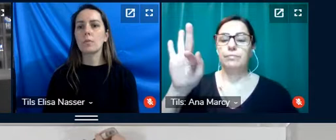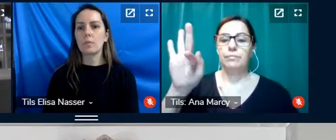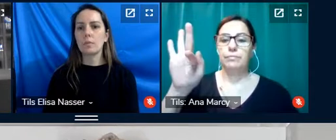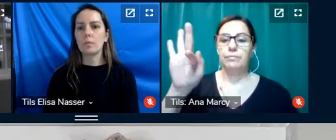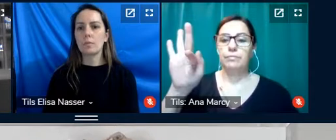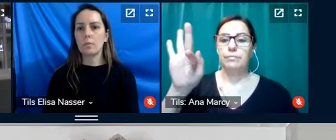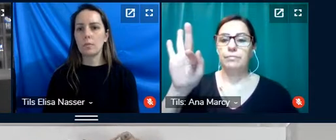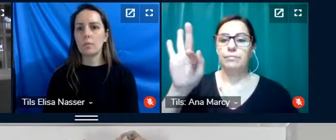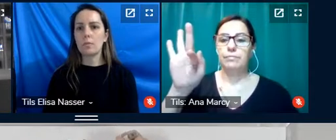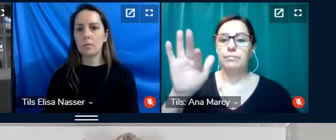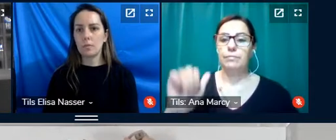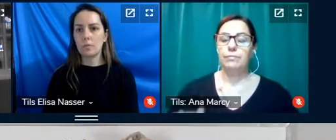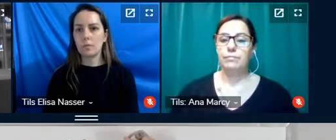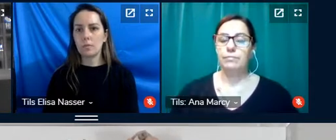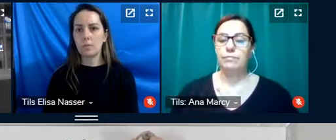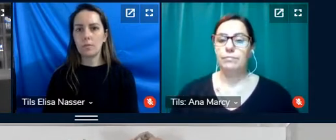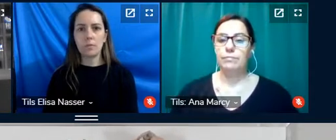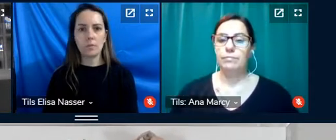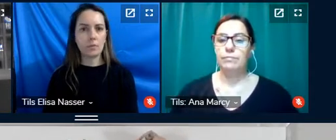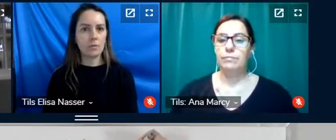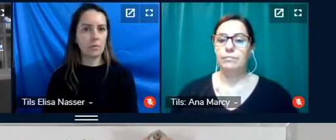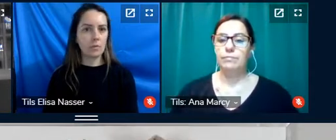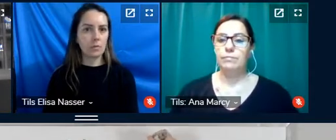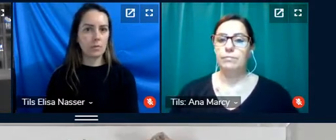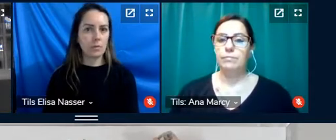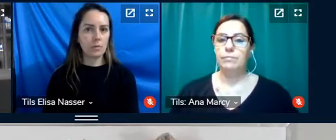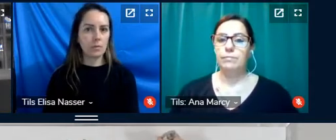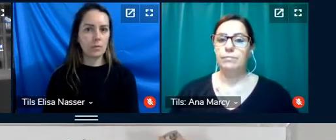Decomposição de forças. Oi?